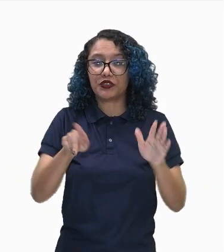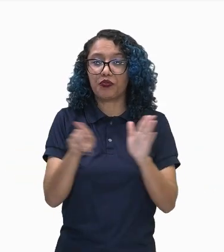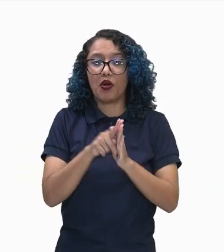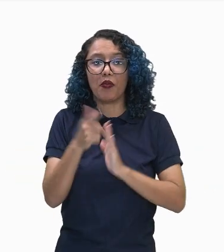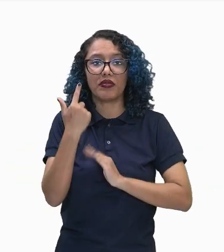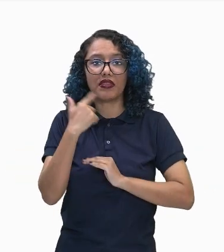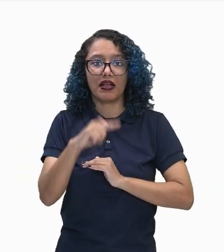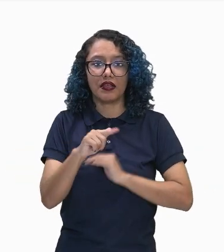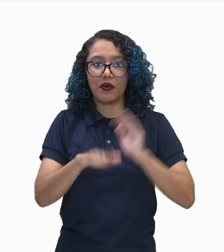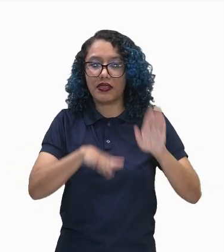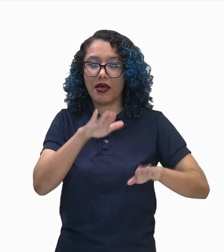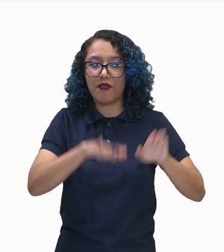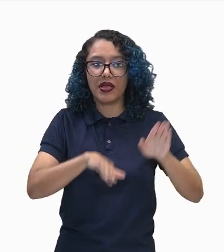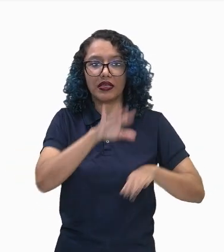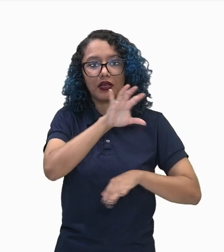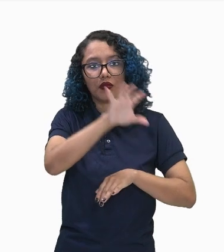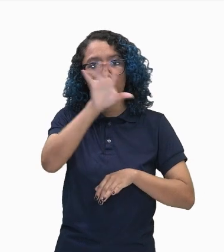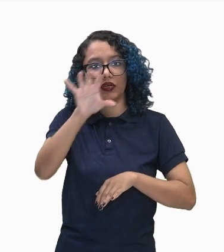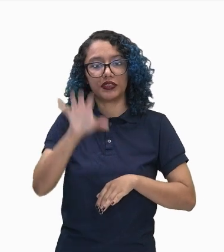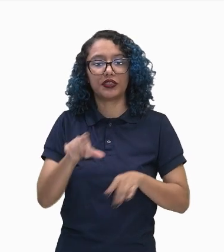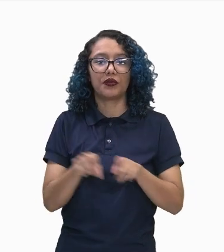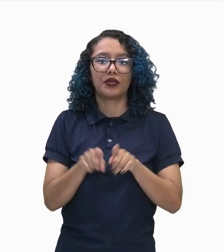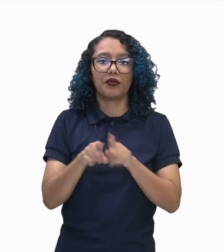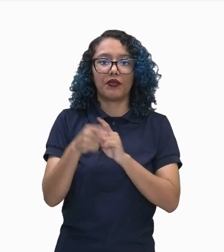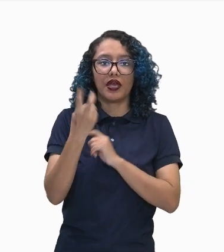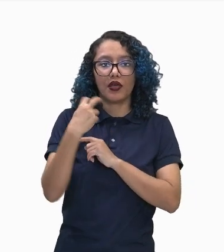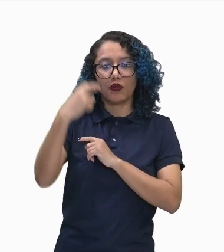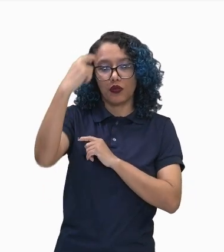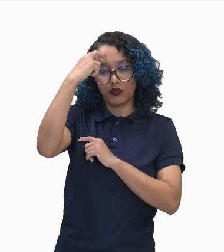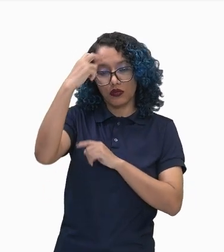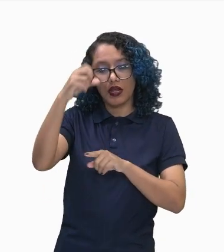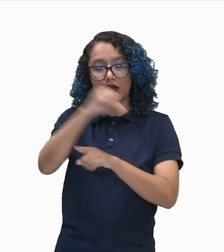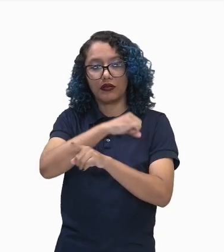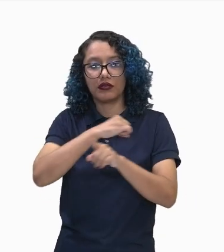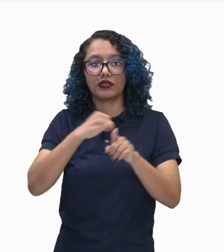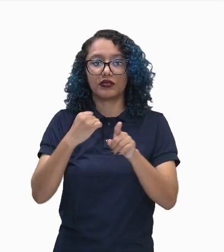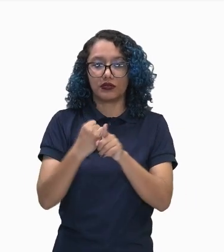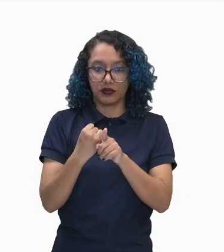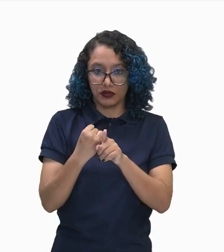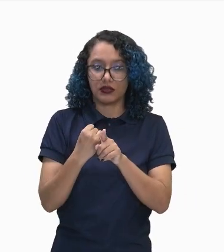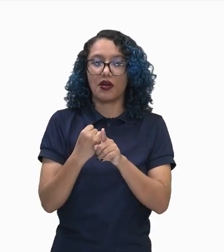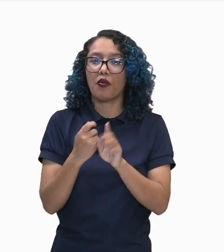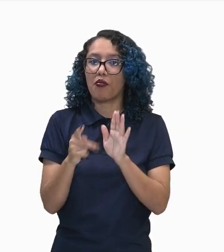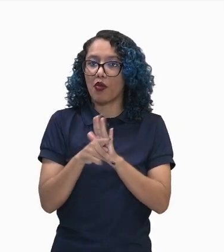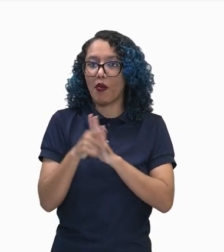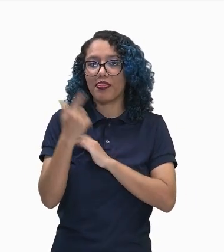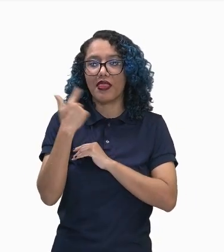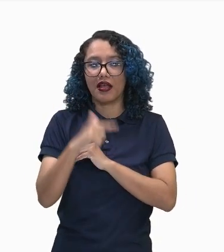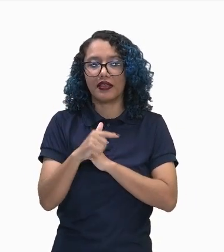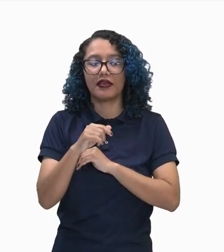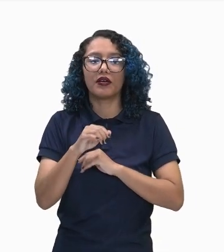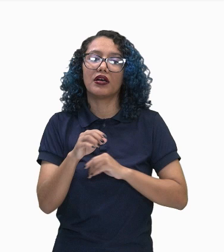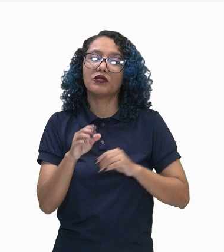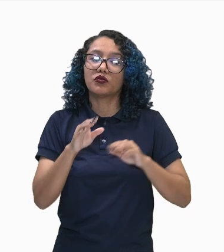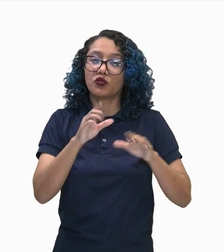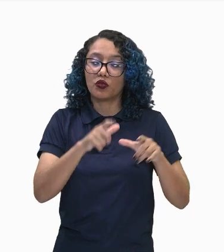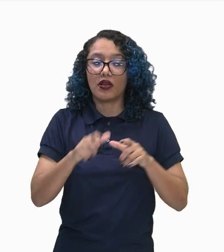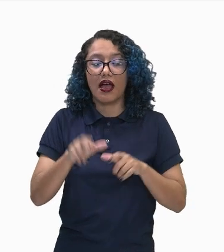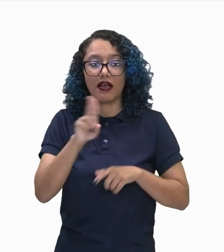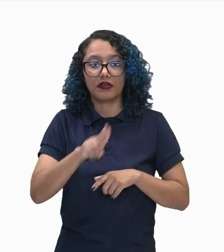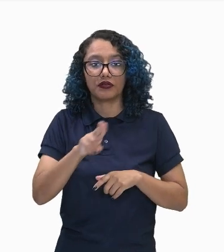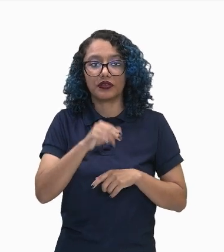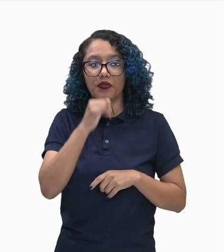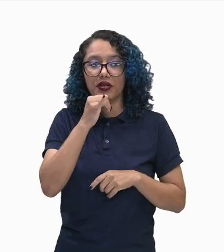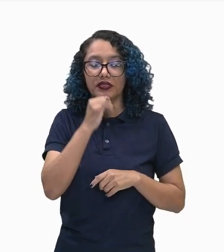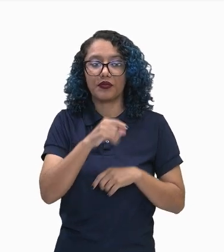com a região e as condições culturais e sociais onde ela é usada. Por exemplo, existem variações